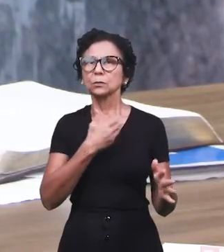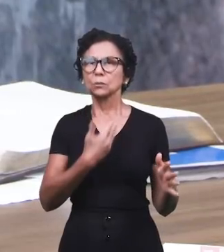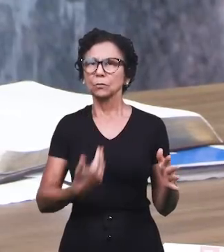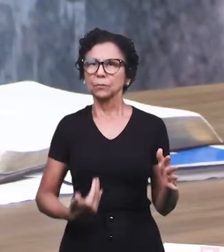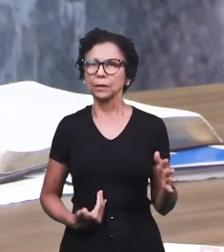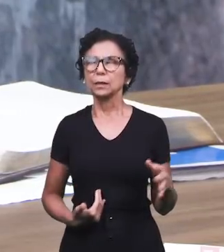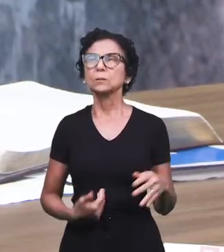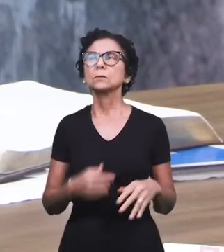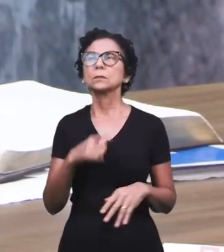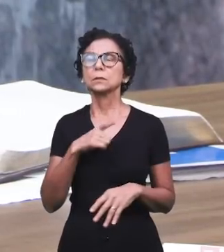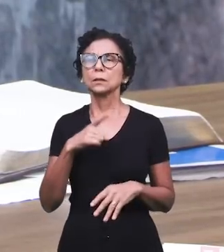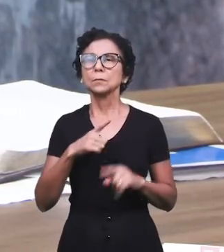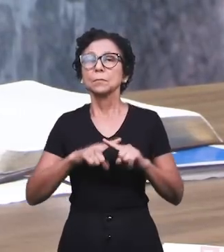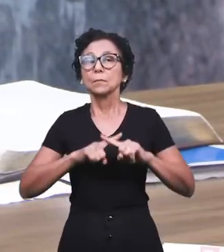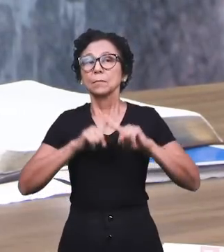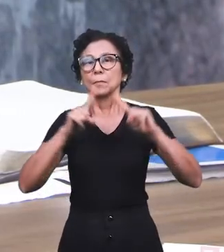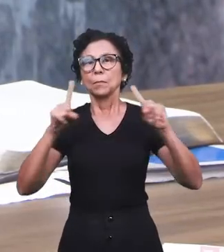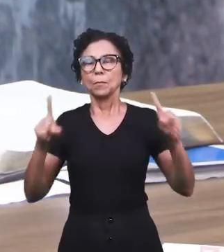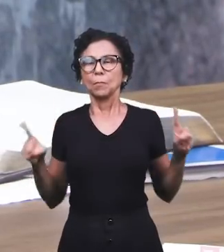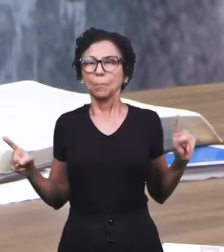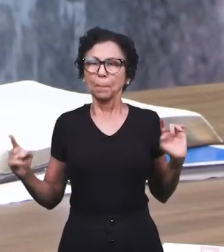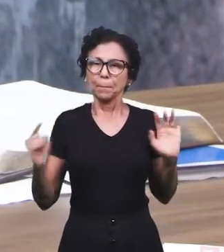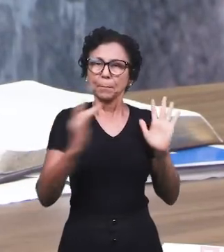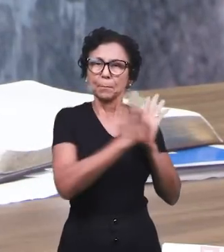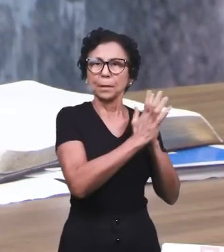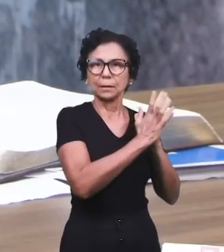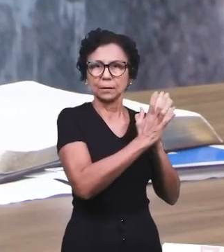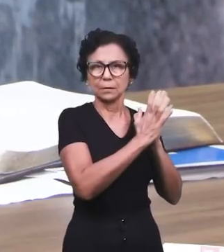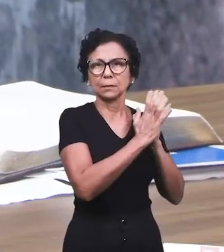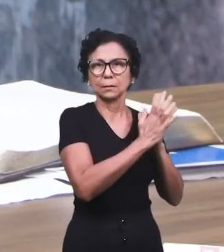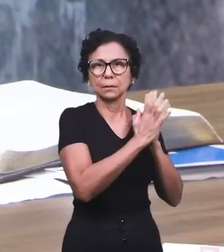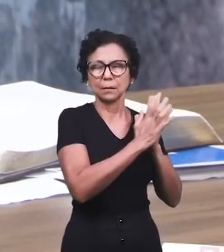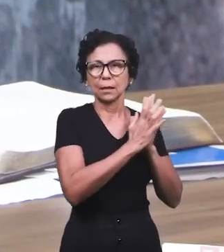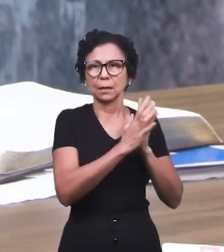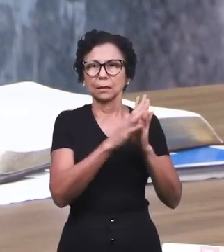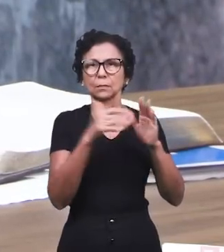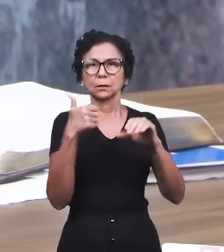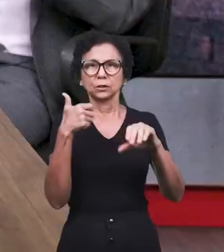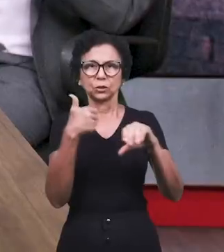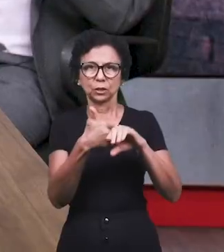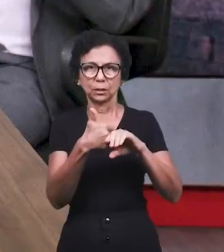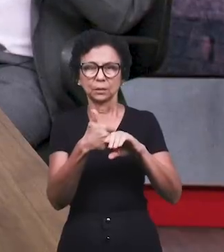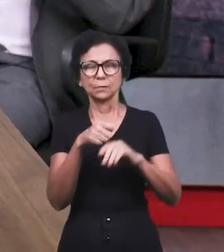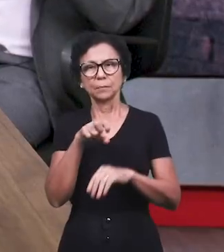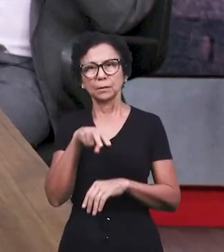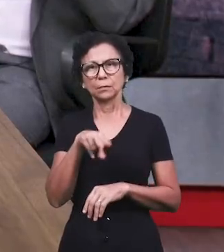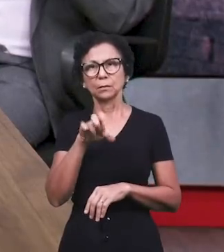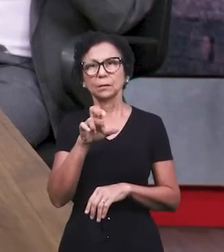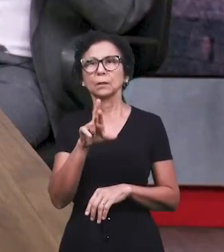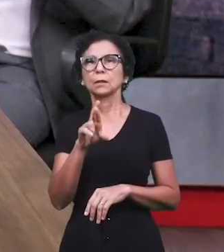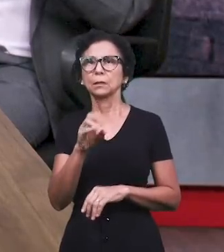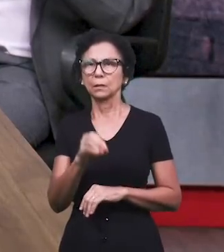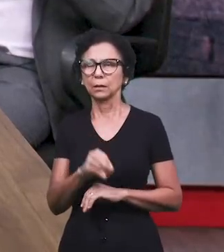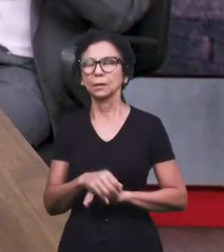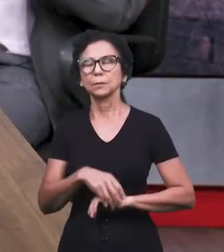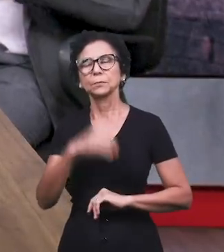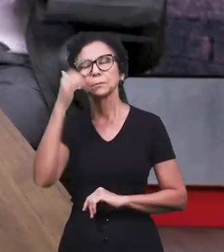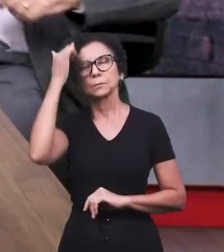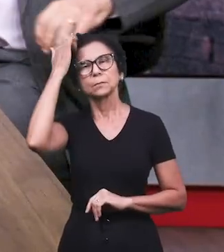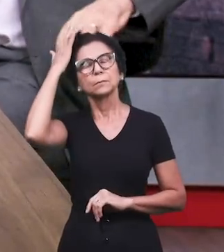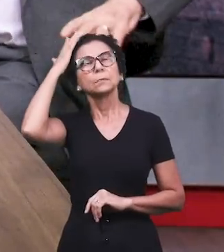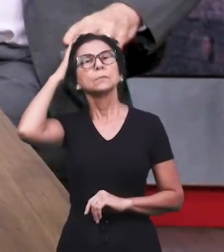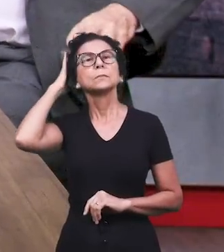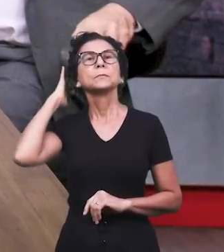governos, mas o que realmente vai impactar na questão do cristianismo é o Nero. É o Nero. Agora vale a pena, eu acho,